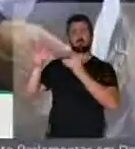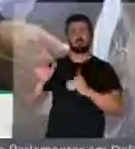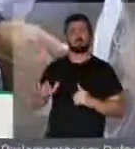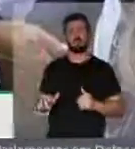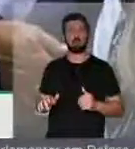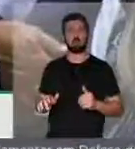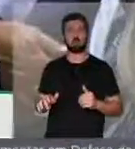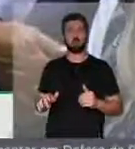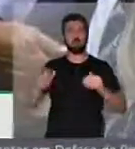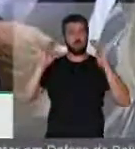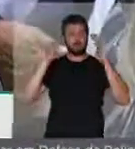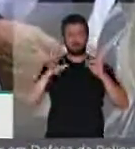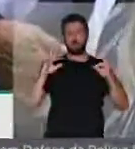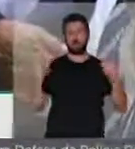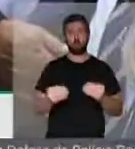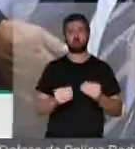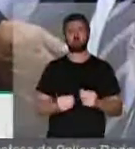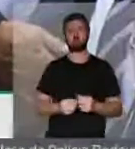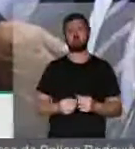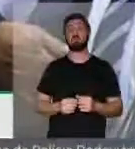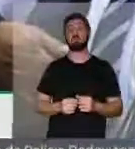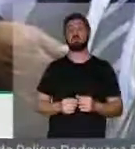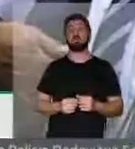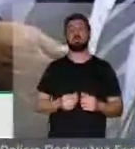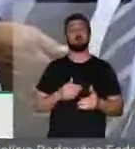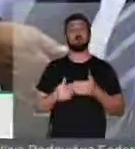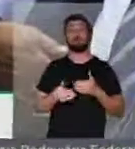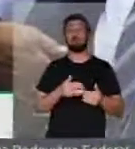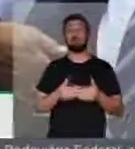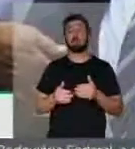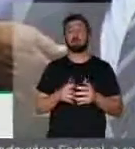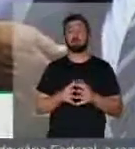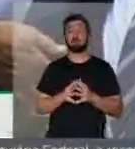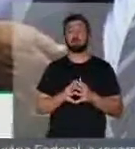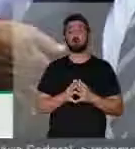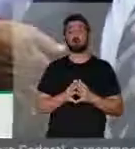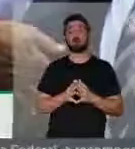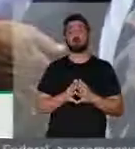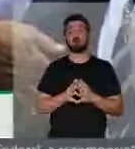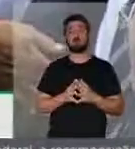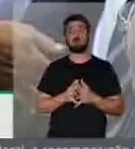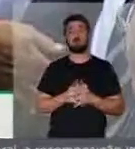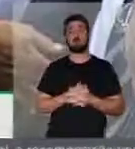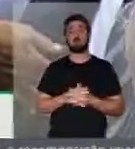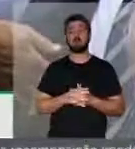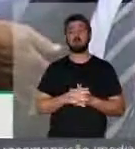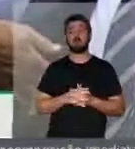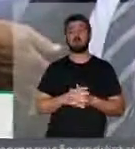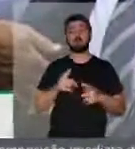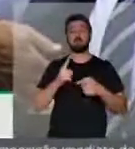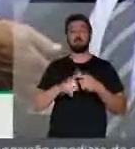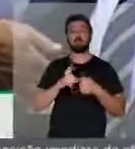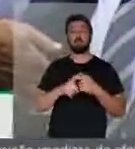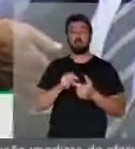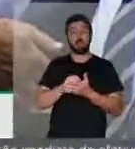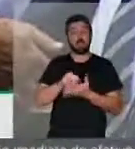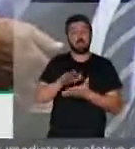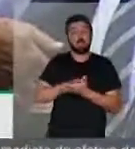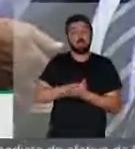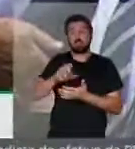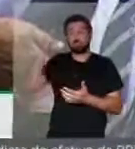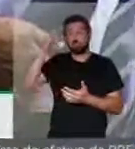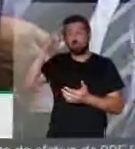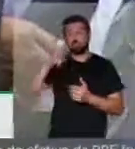nós vivemos, vou concluir, senhor presidente, e todavia nós temos também no registro